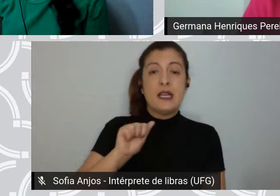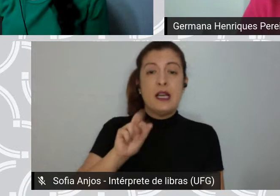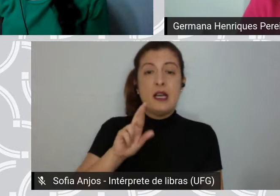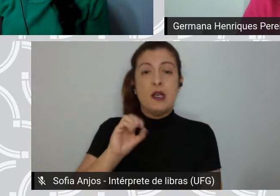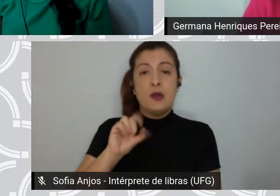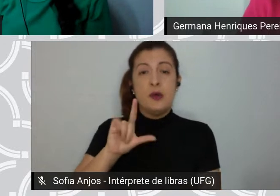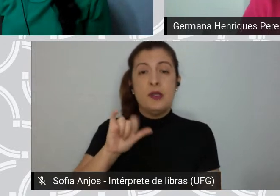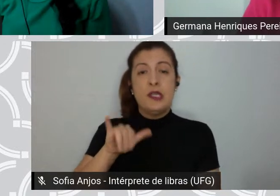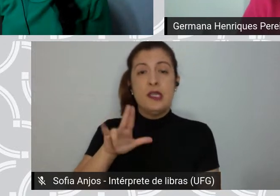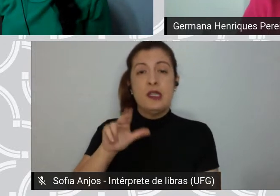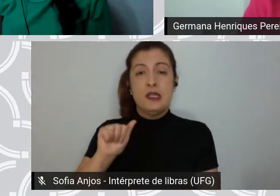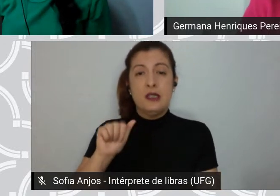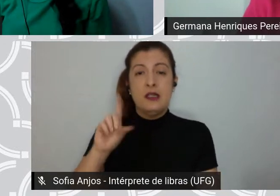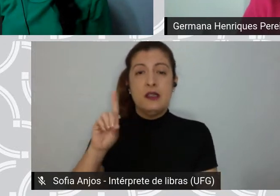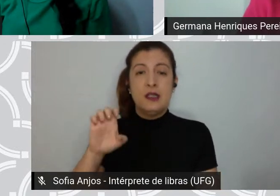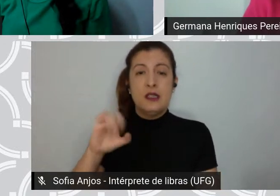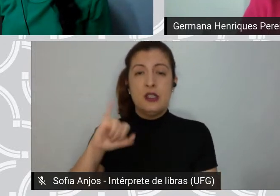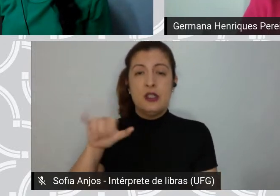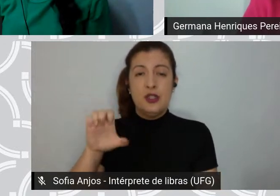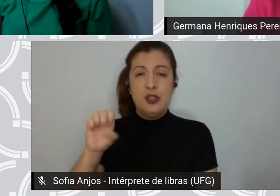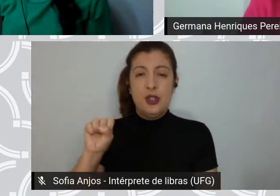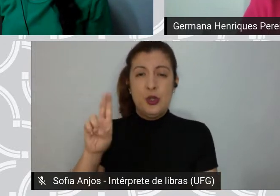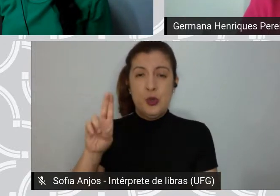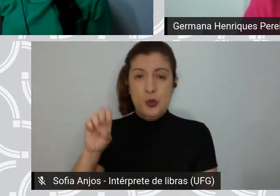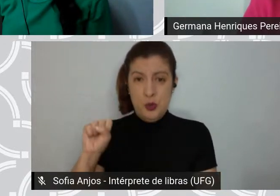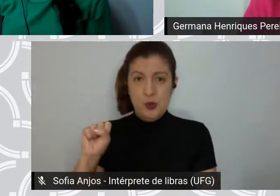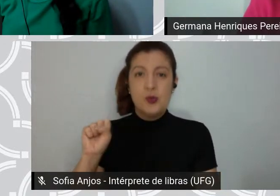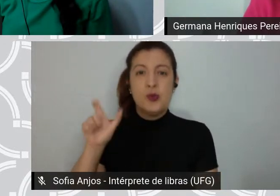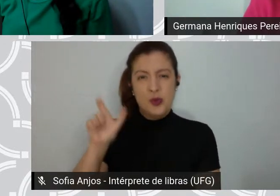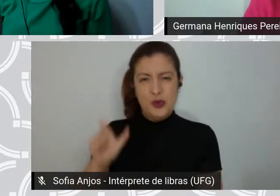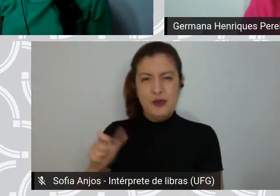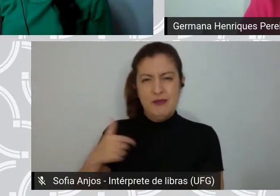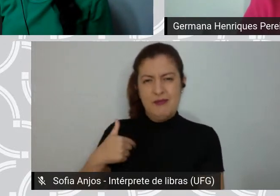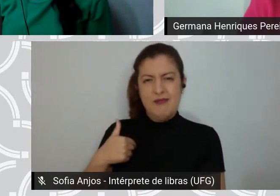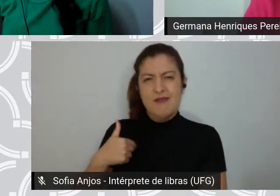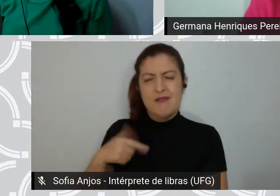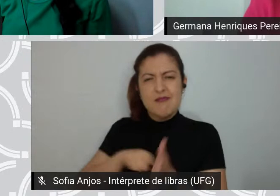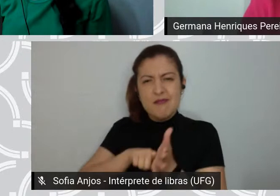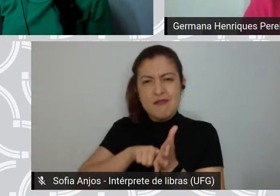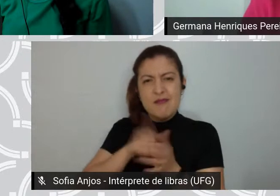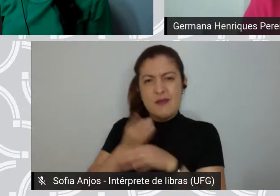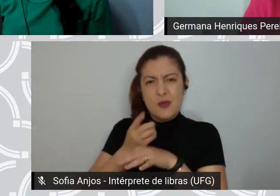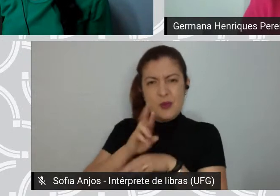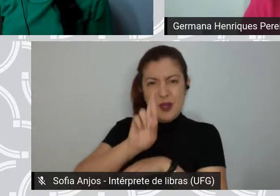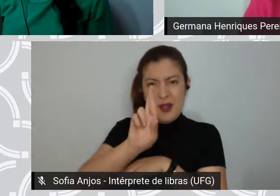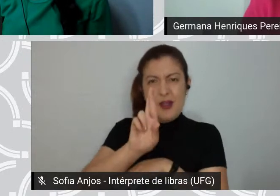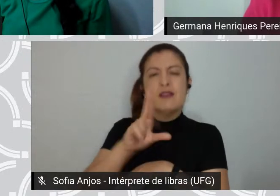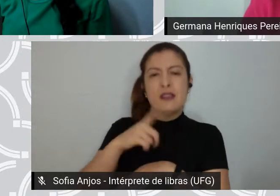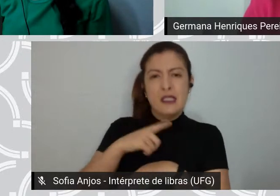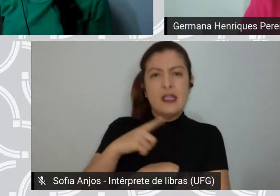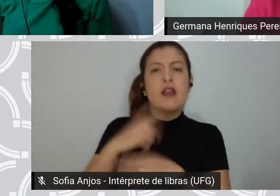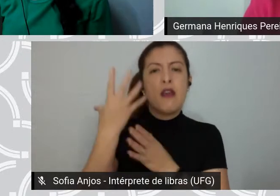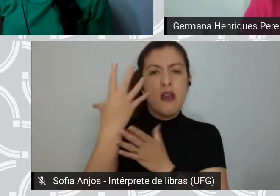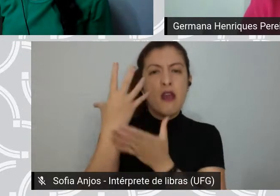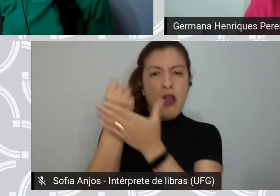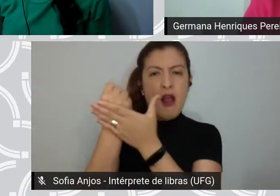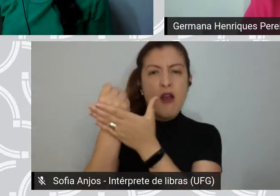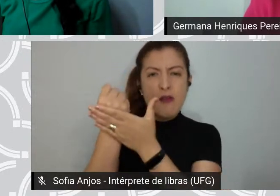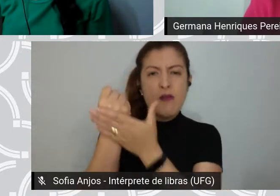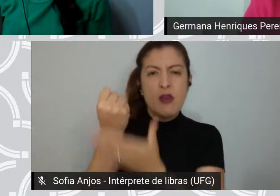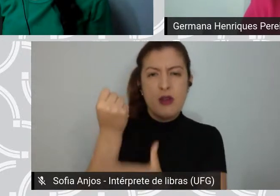essa apresentação ontem, às 18 horas, está gravado no YouTube, do Núcleo de